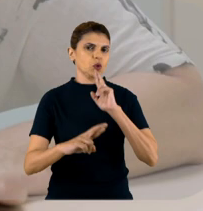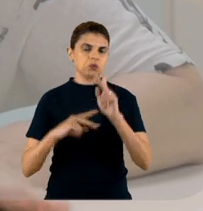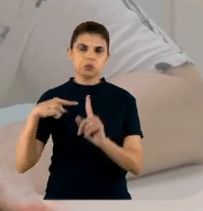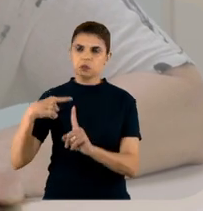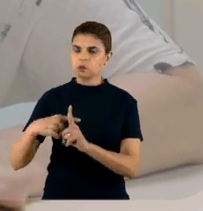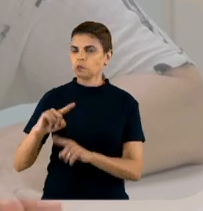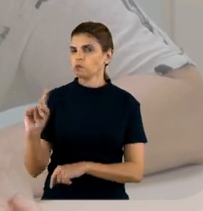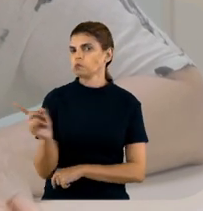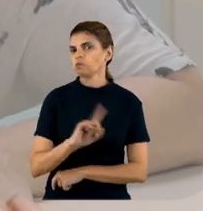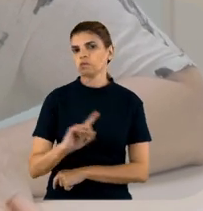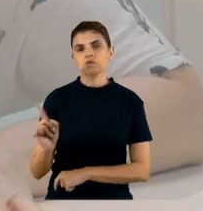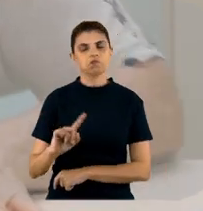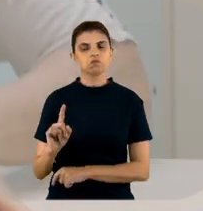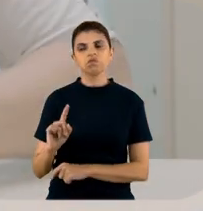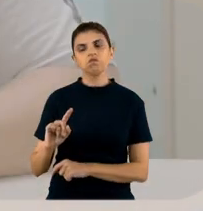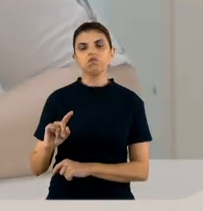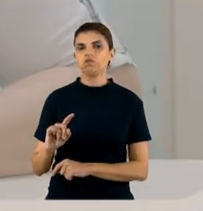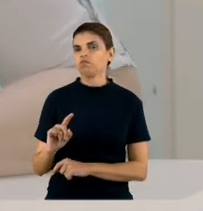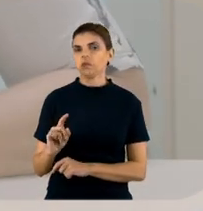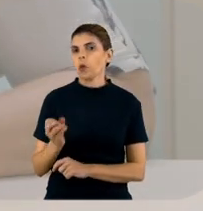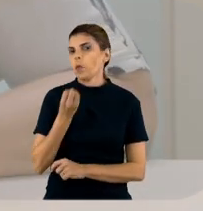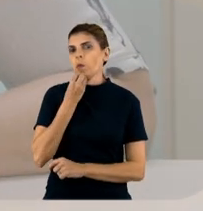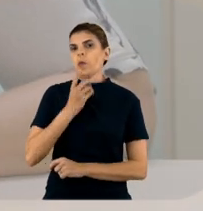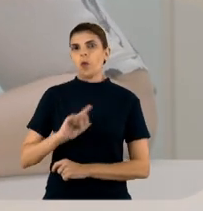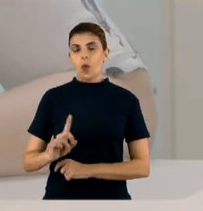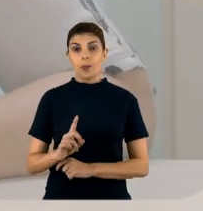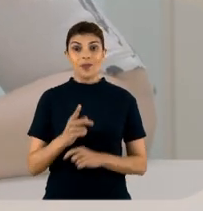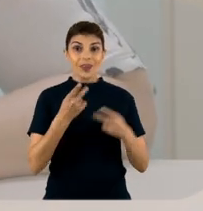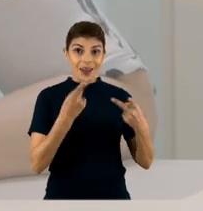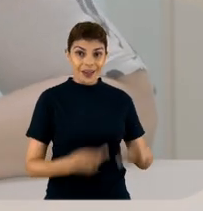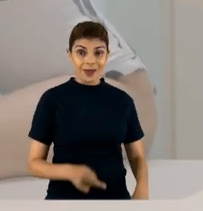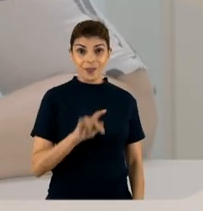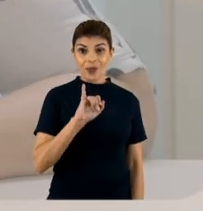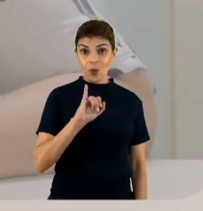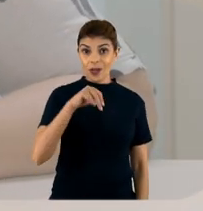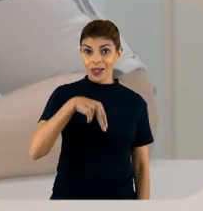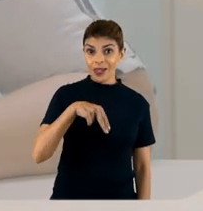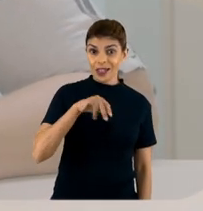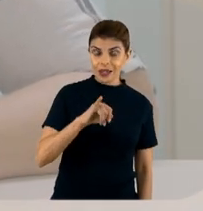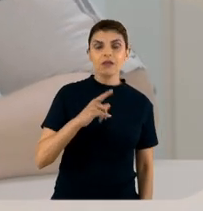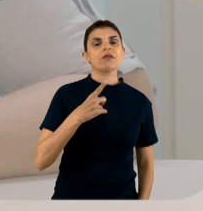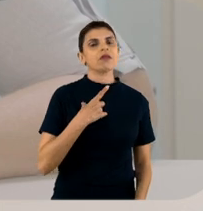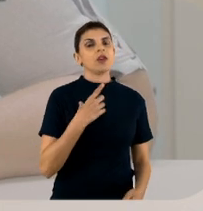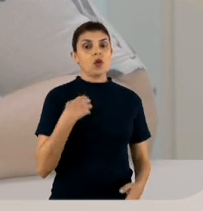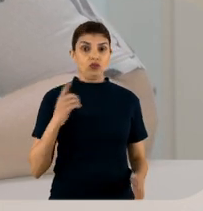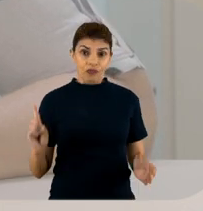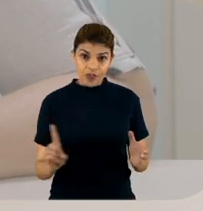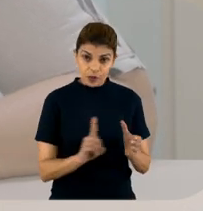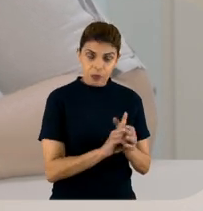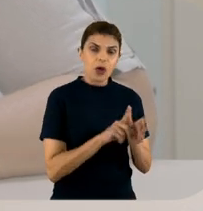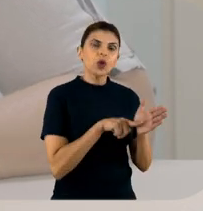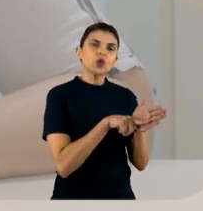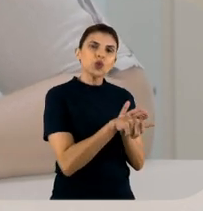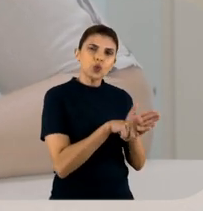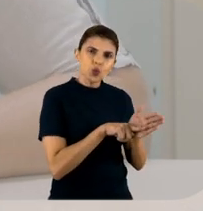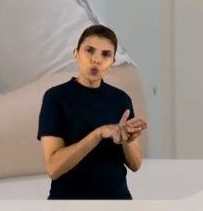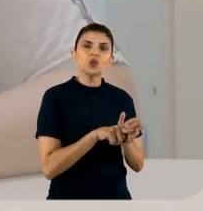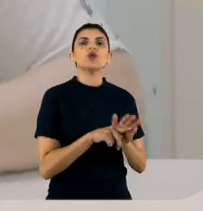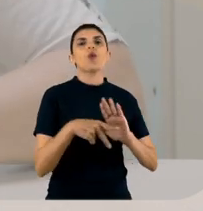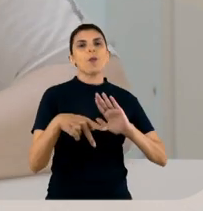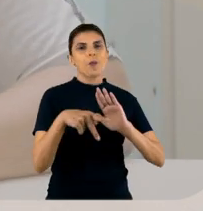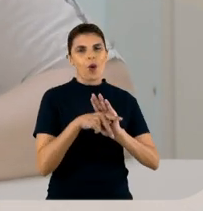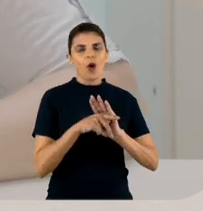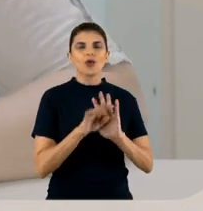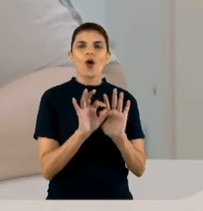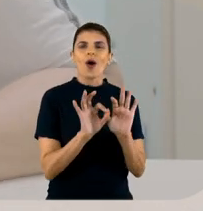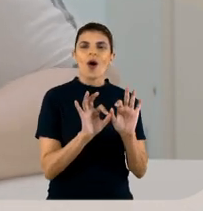bons não foi super animadores atualmente aqui no ini a gente faz parte de um estudo que é o solidarity da Organização Mundial